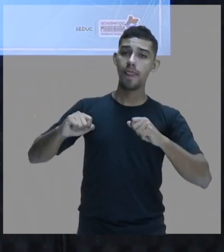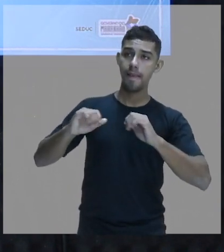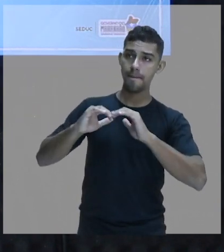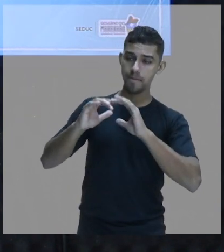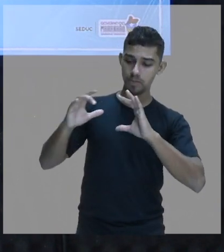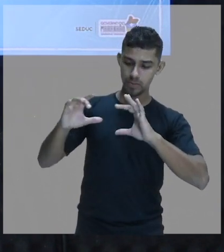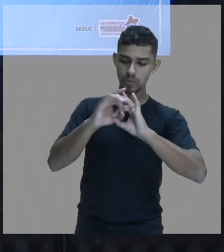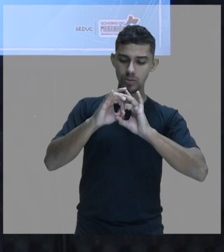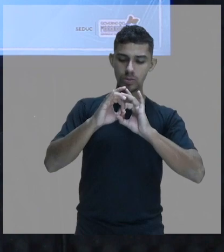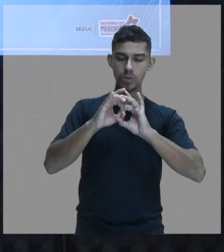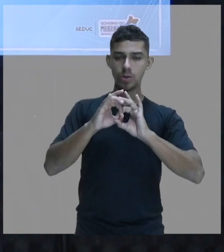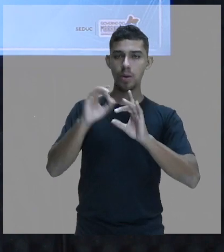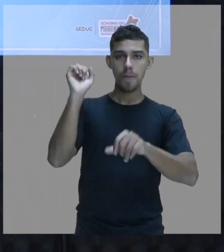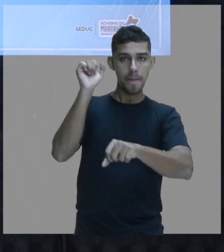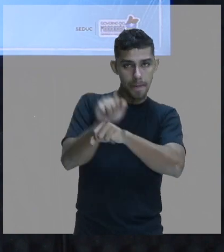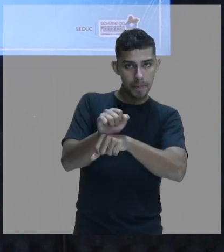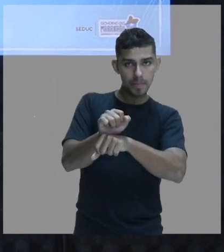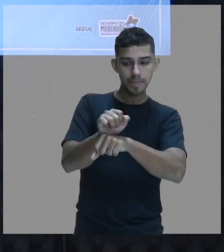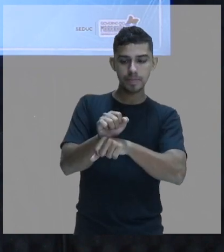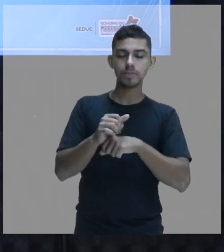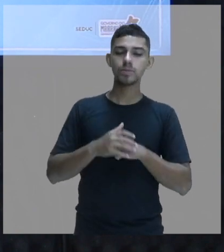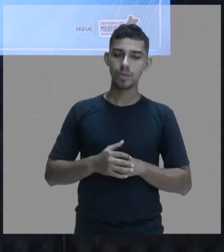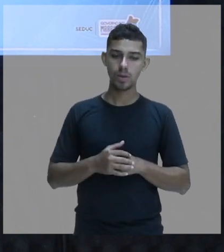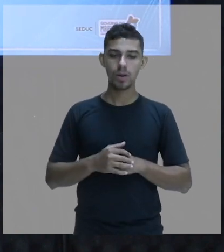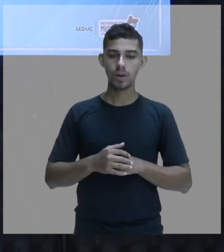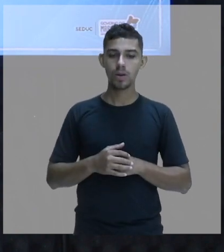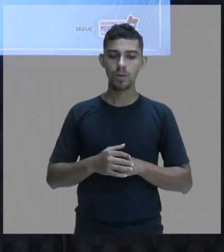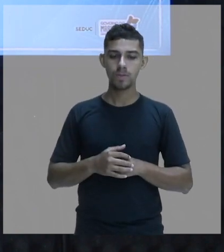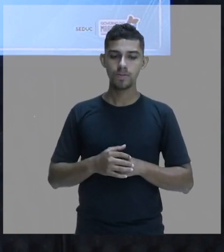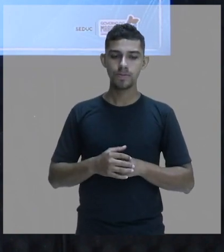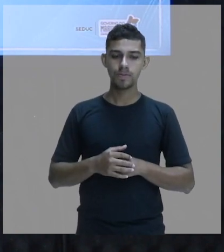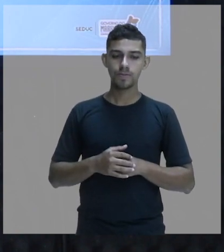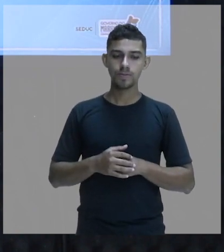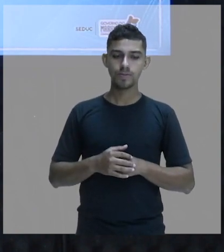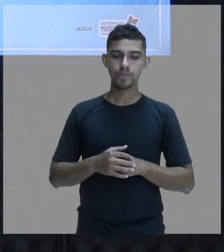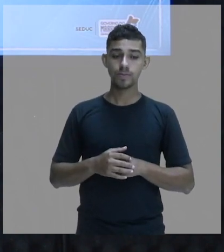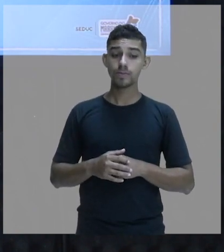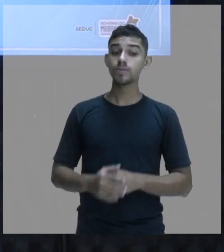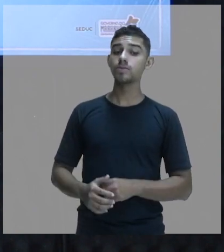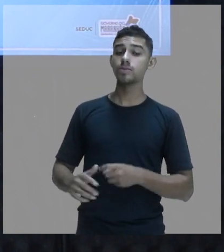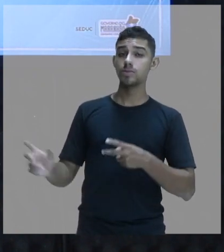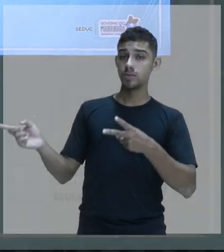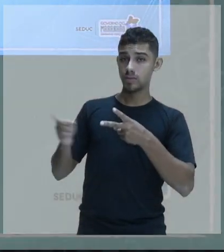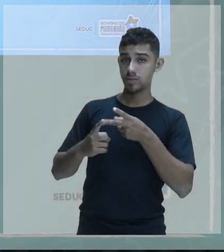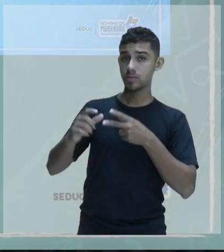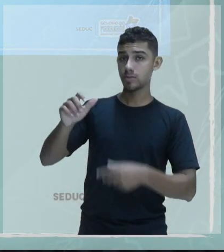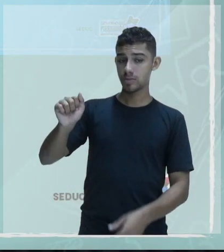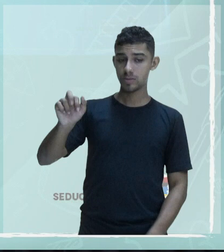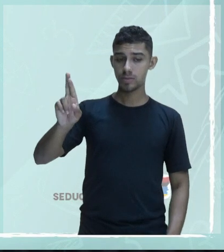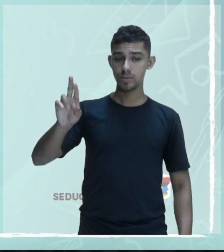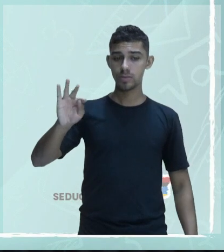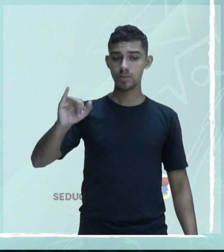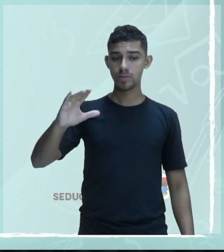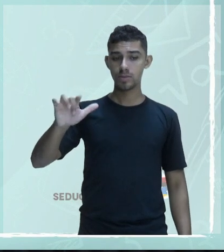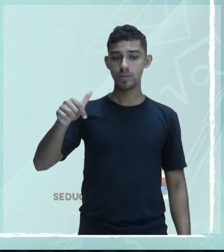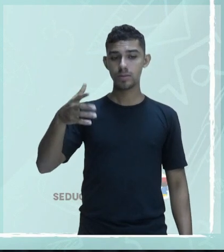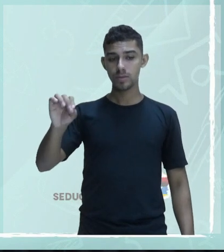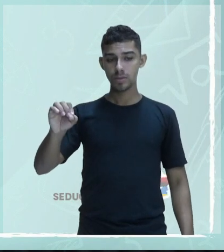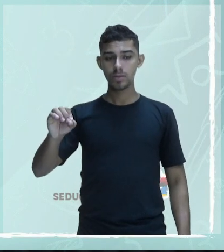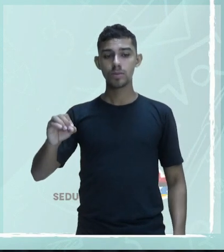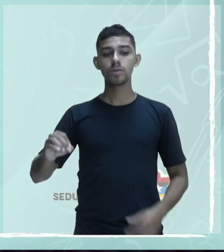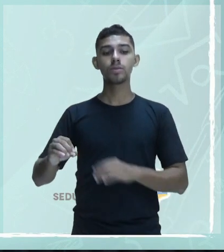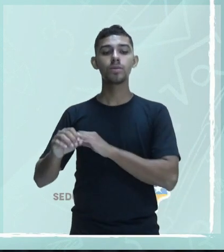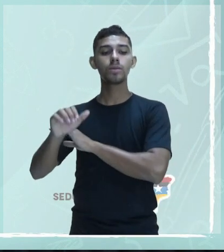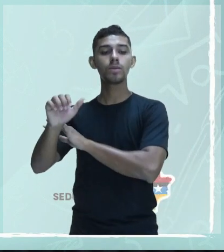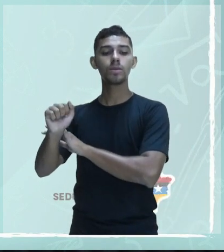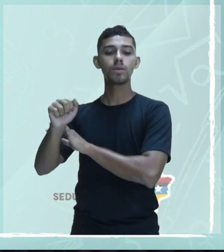de unir os ossos da cabeça, elas não ficam se movimentando. Daí nós temos as articulações semimóveis,